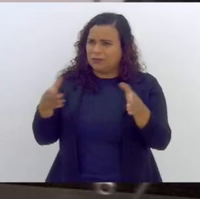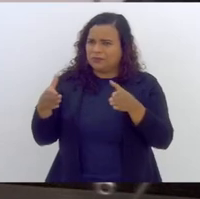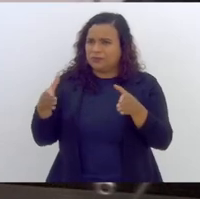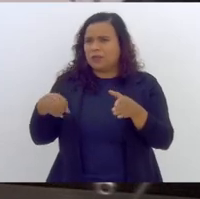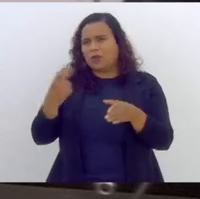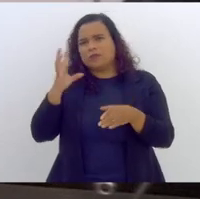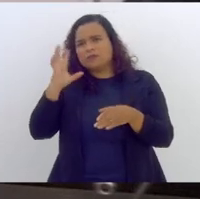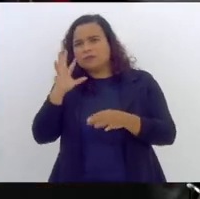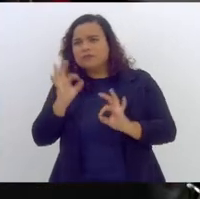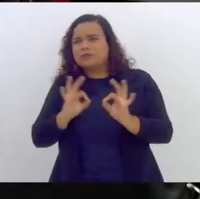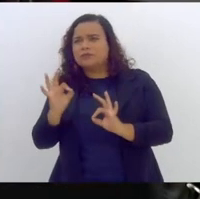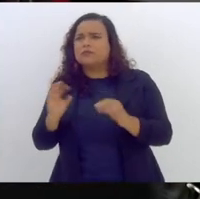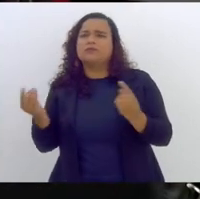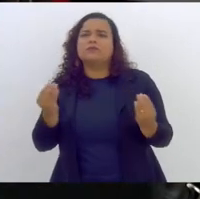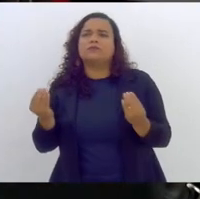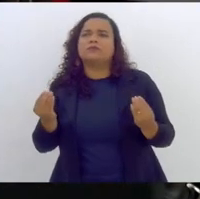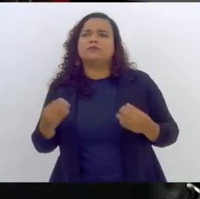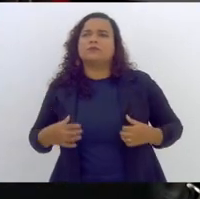isso